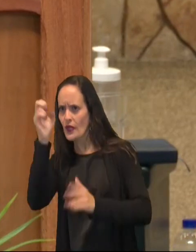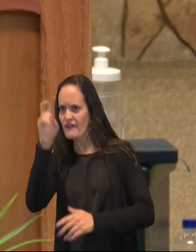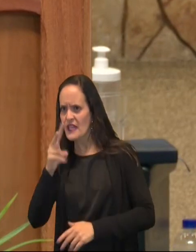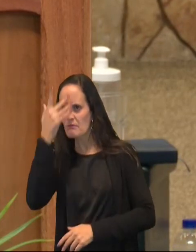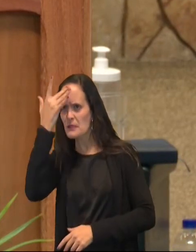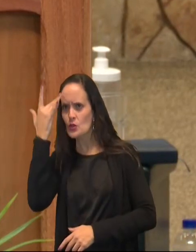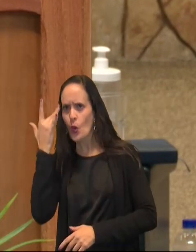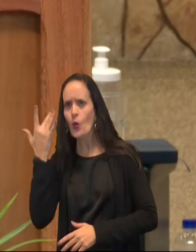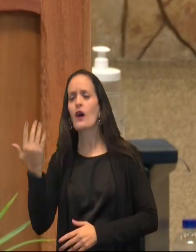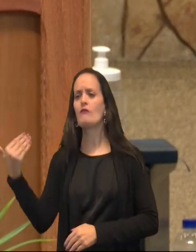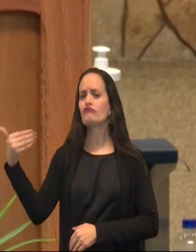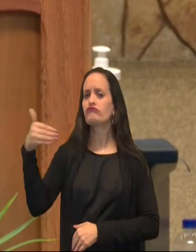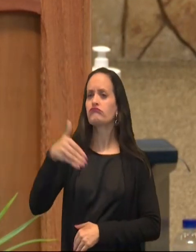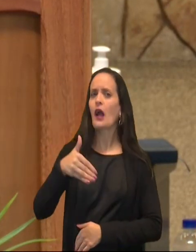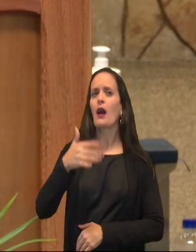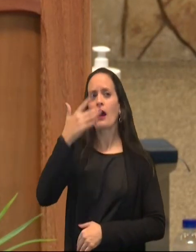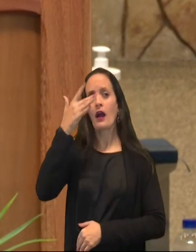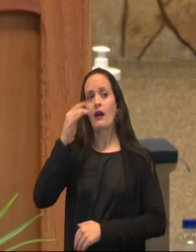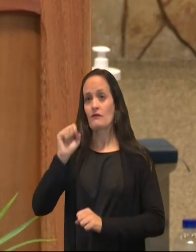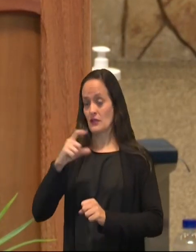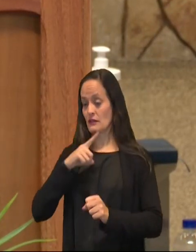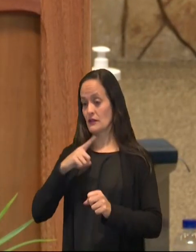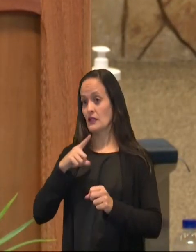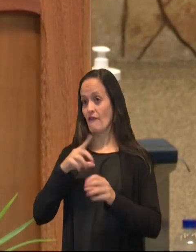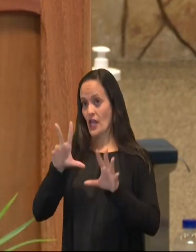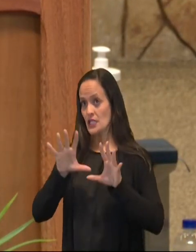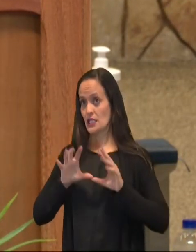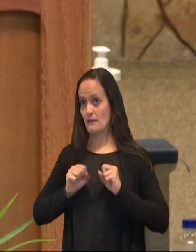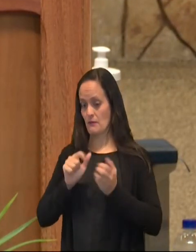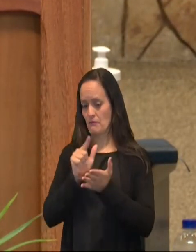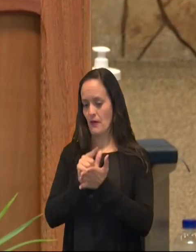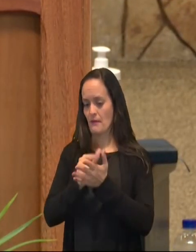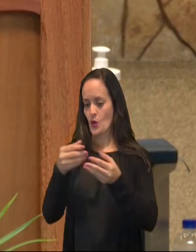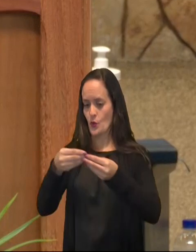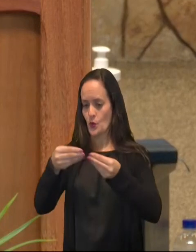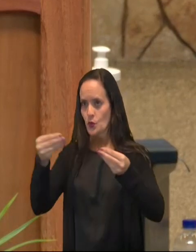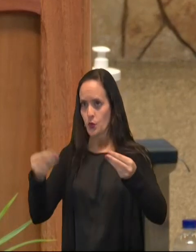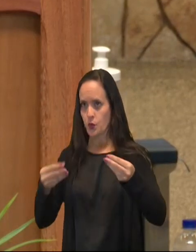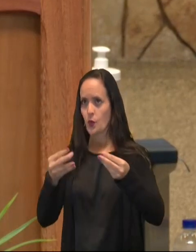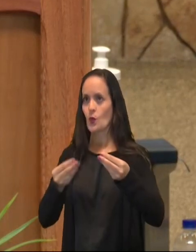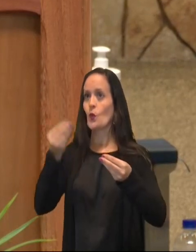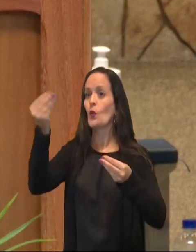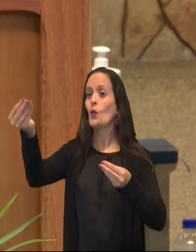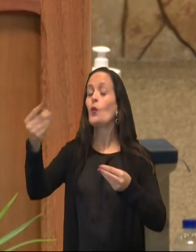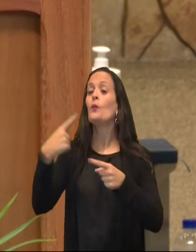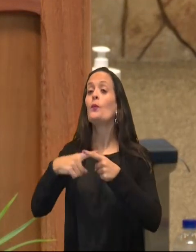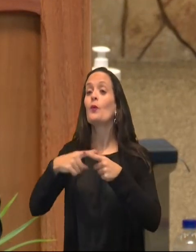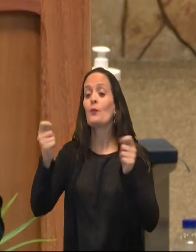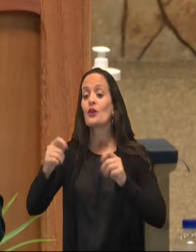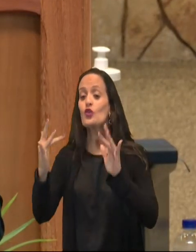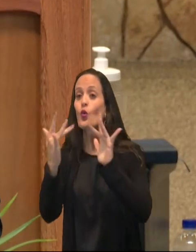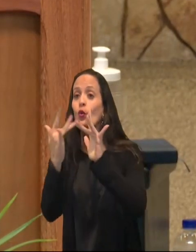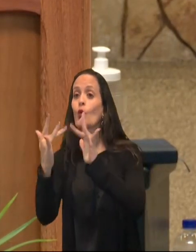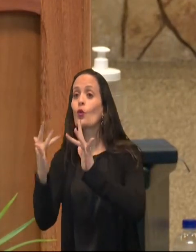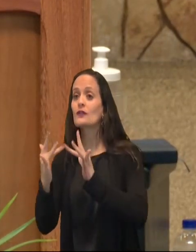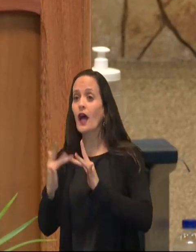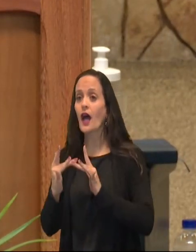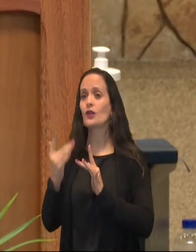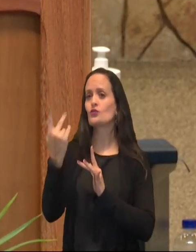esse. Nele você poderá colocar o seu nome, o seu telefone, para que possamos entrar em contato e orar por você e sua